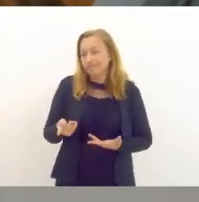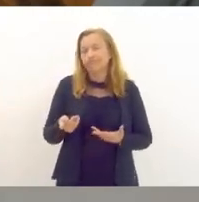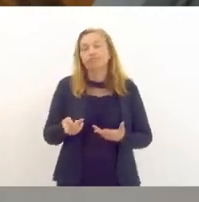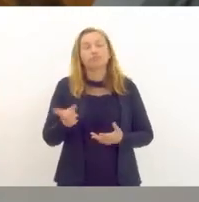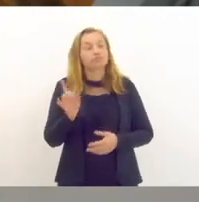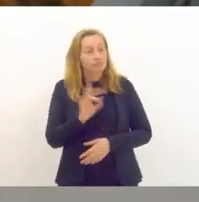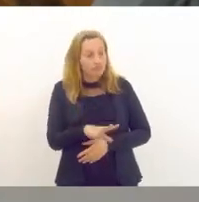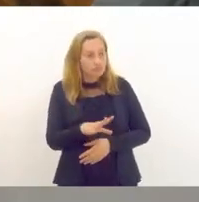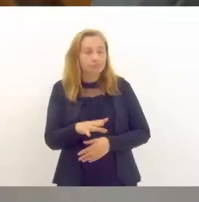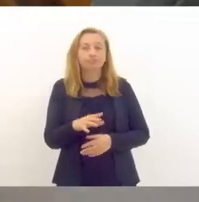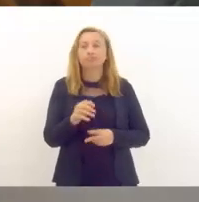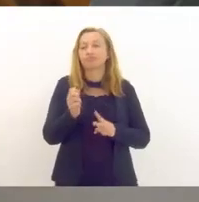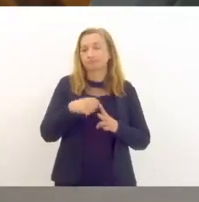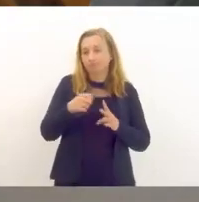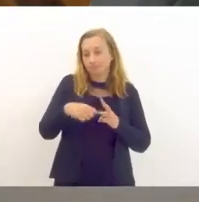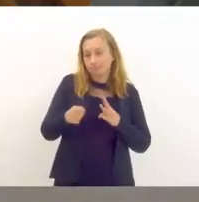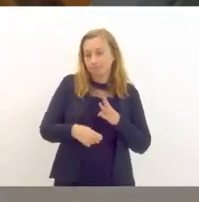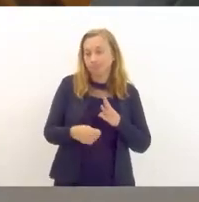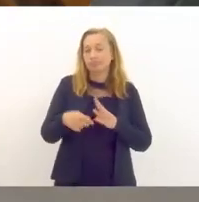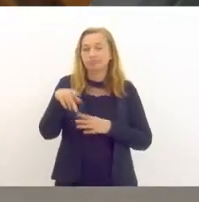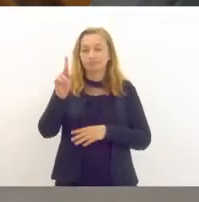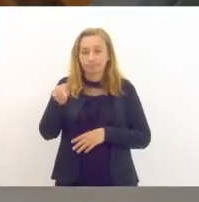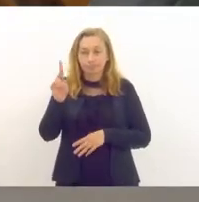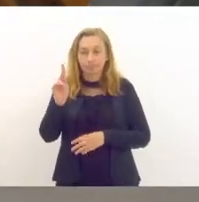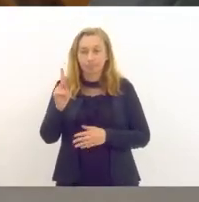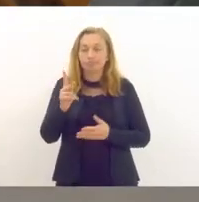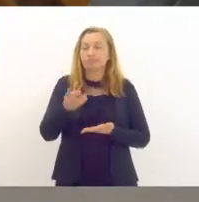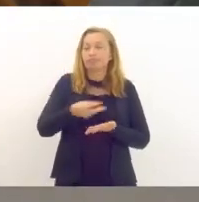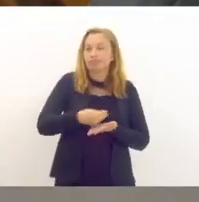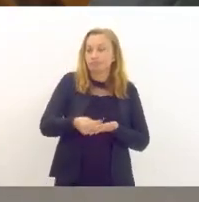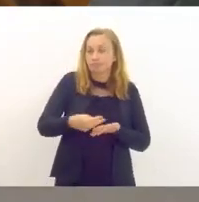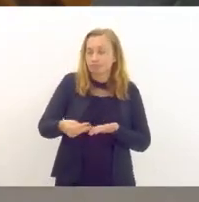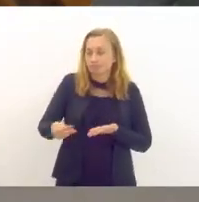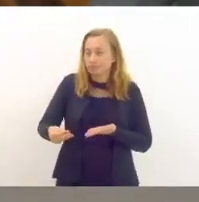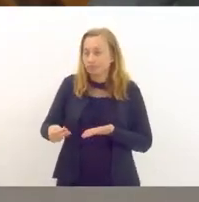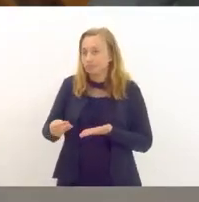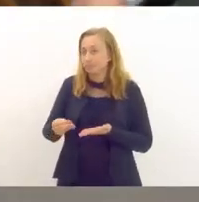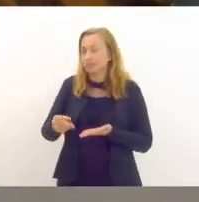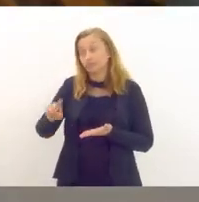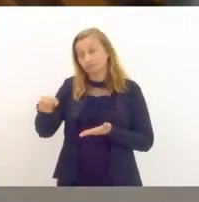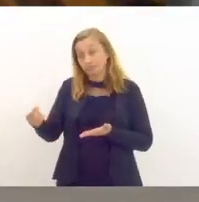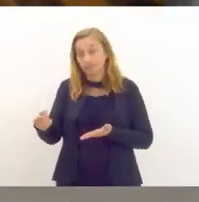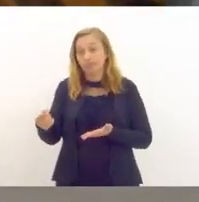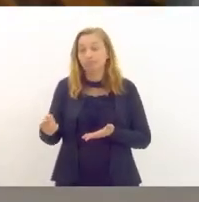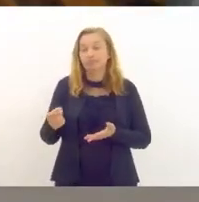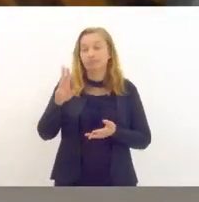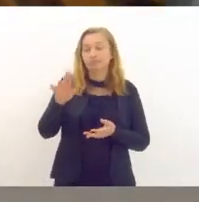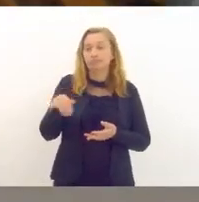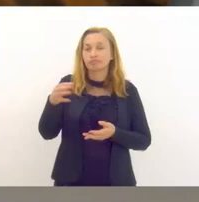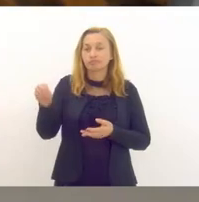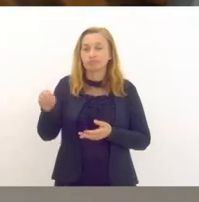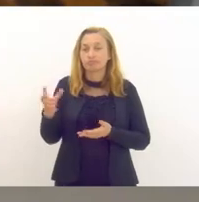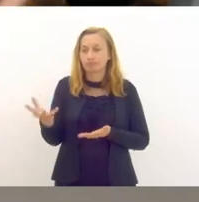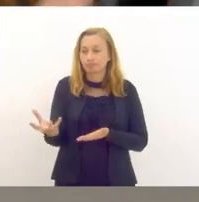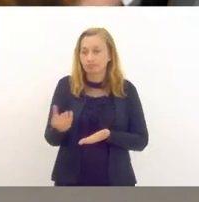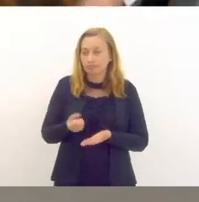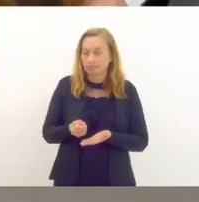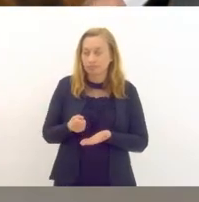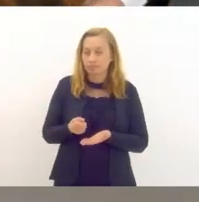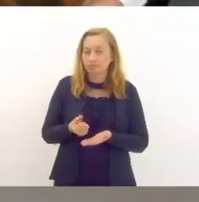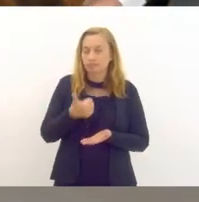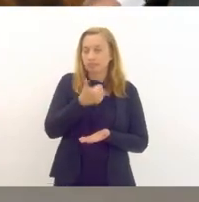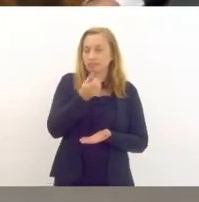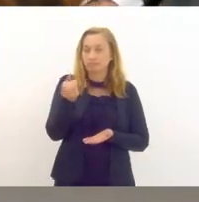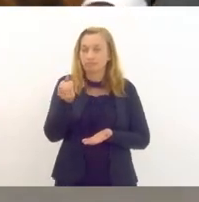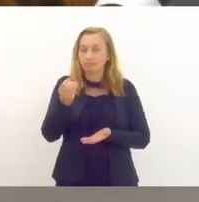trimestre que a Petrobras vai distribuir dividendo 54 bilhões etc e a união vai levar 16 bilhões dos